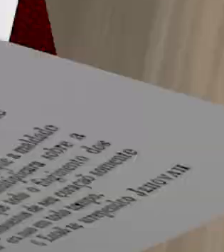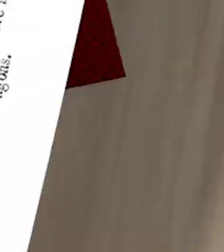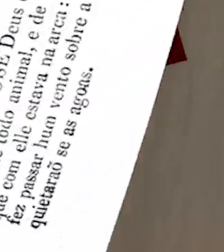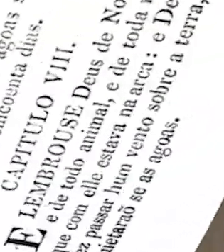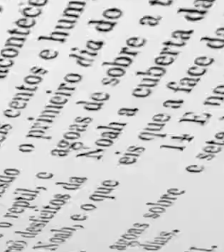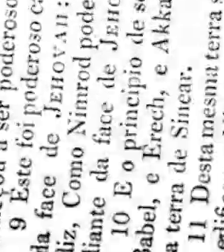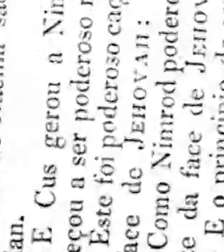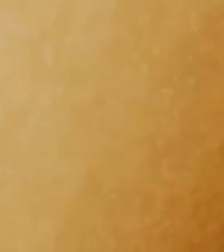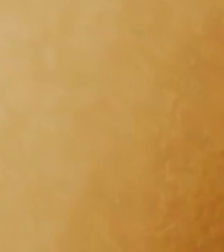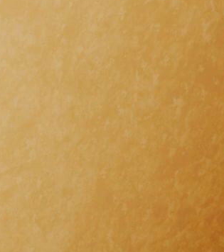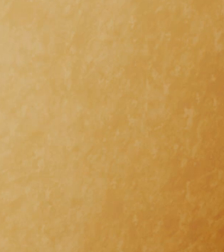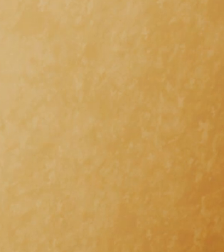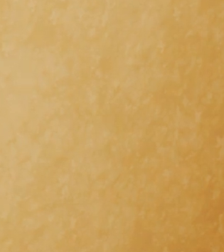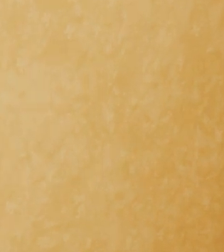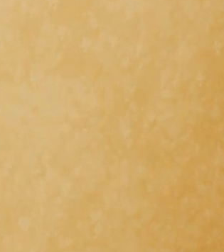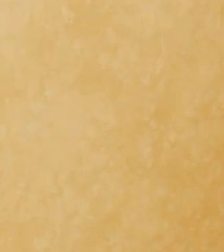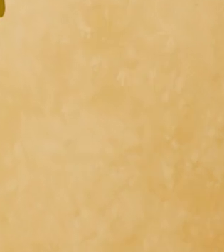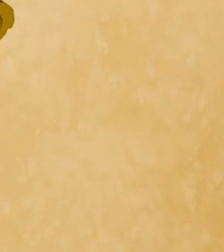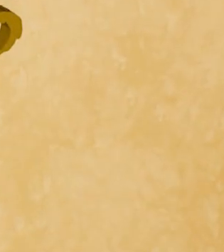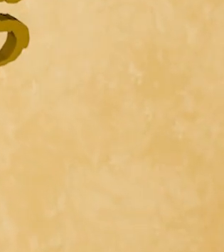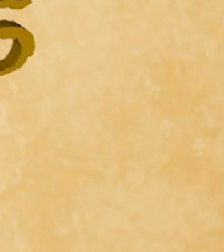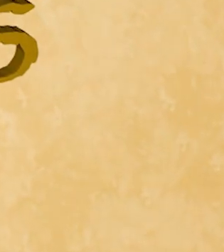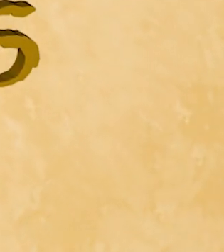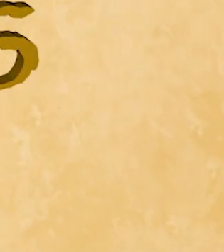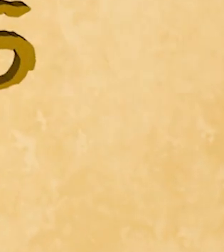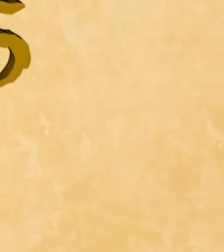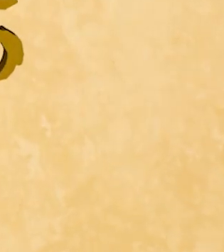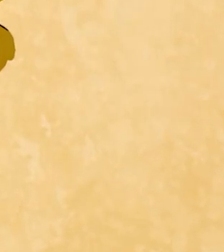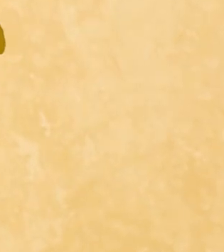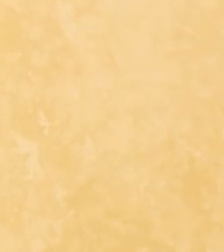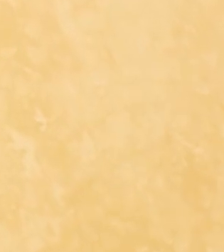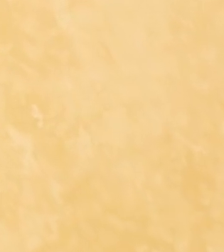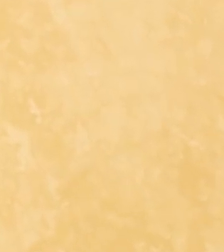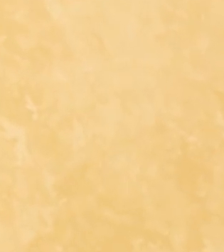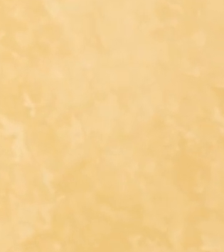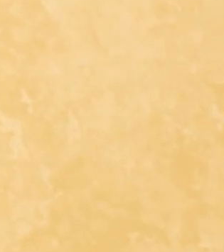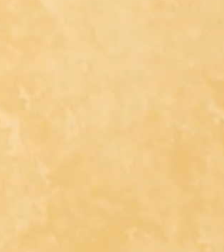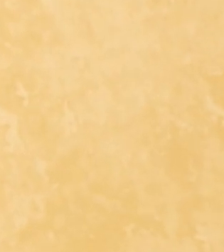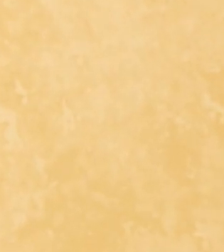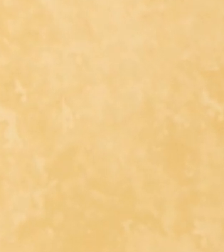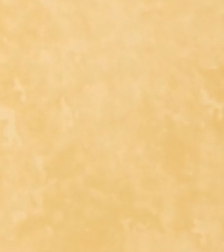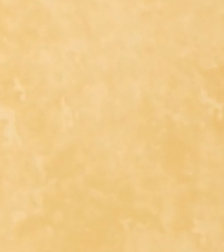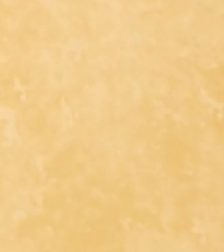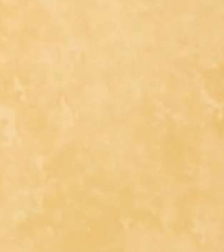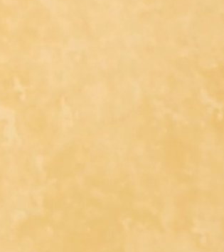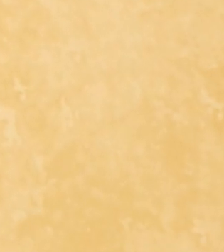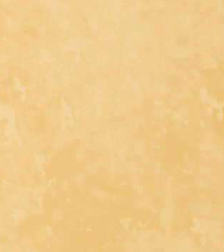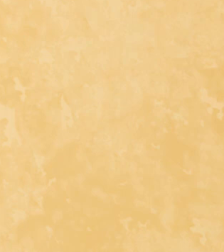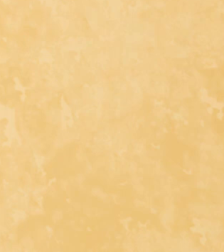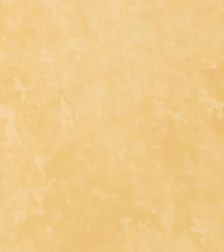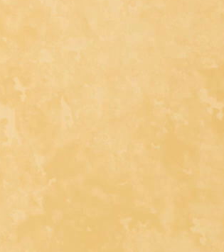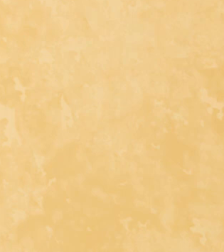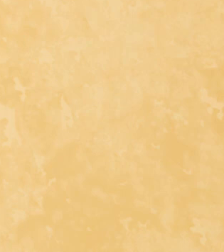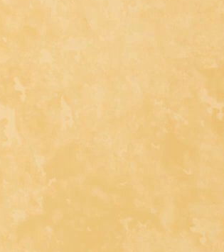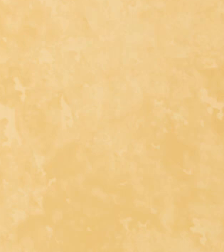TV Web Manaim apresenta Conversas Bíblicas.